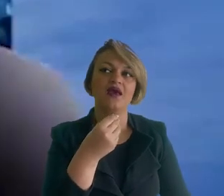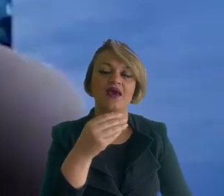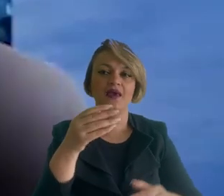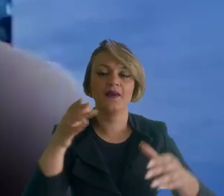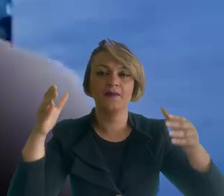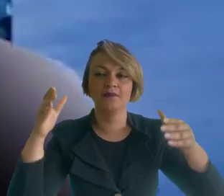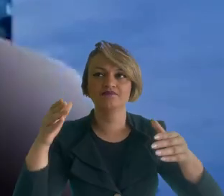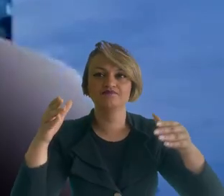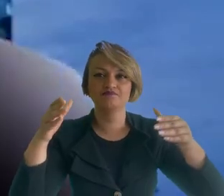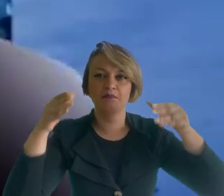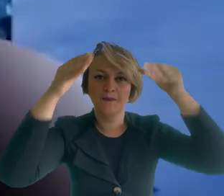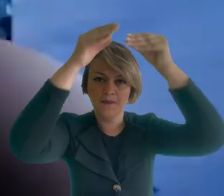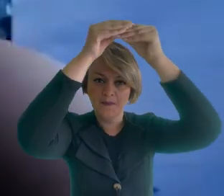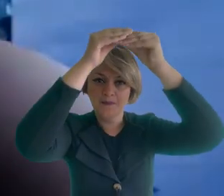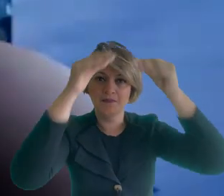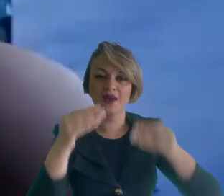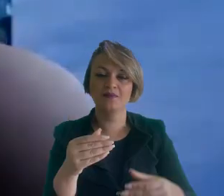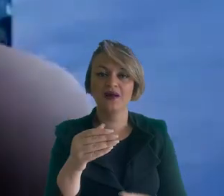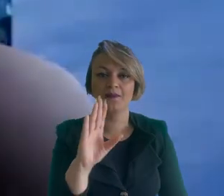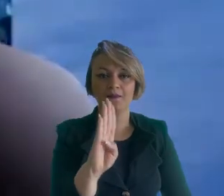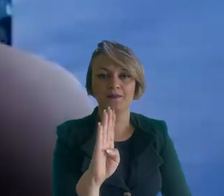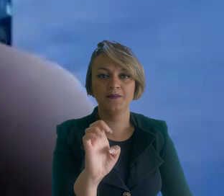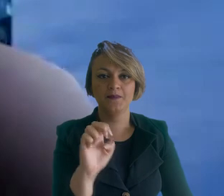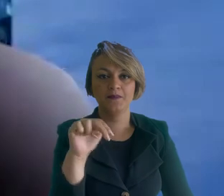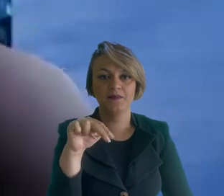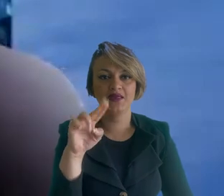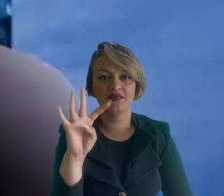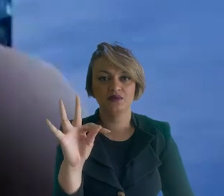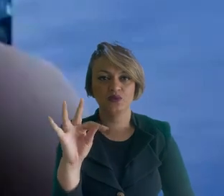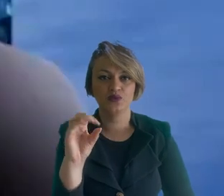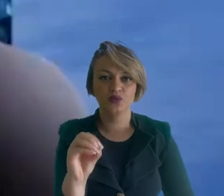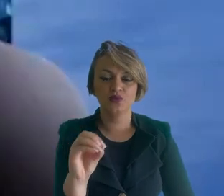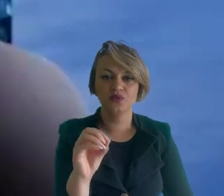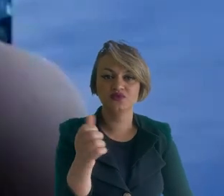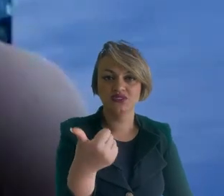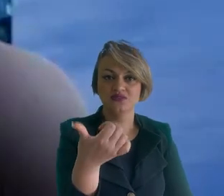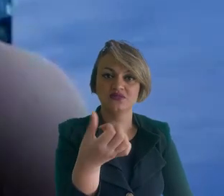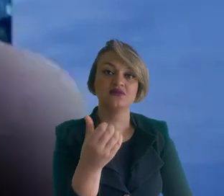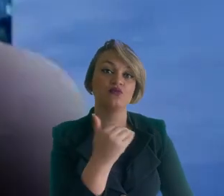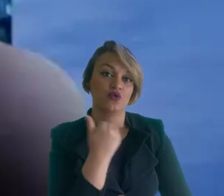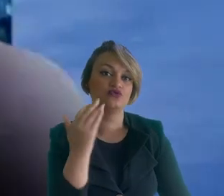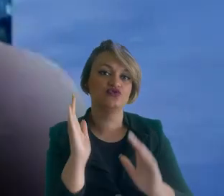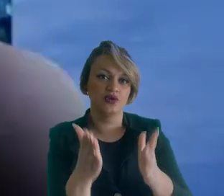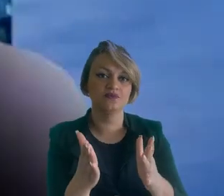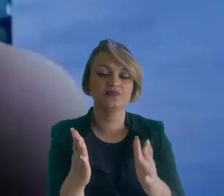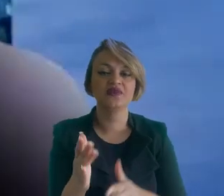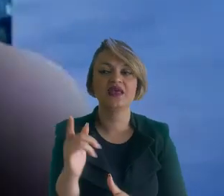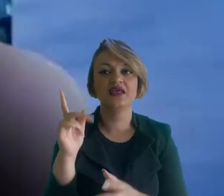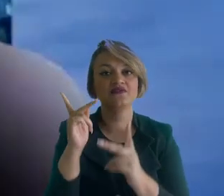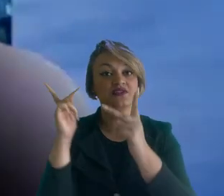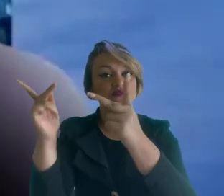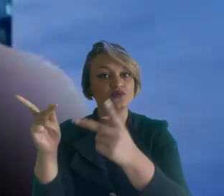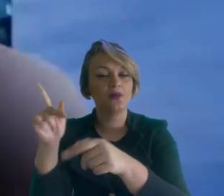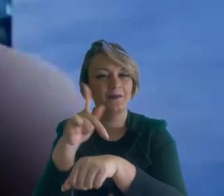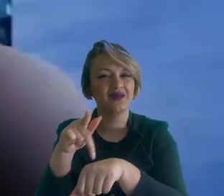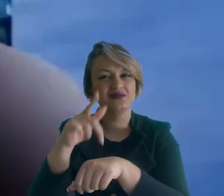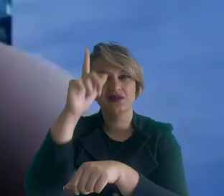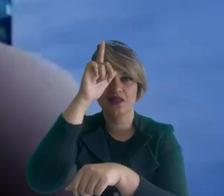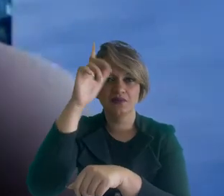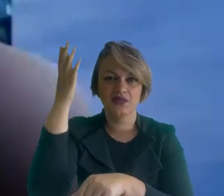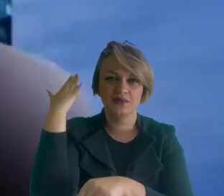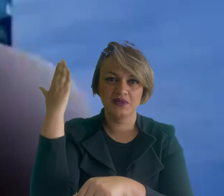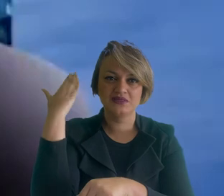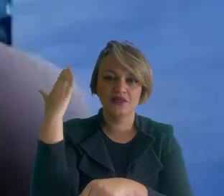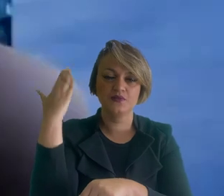apresentado pelo falecido Papa Bento XVI em sua visita Alemanha ao